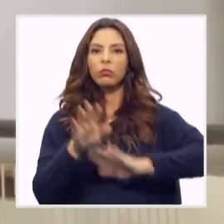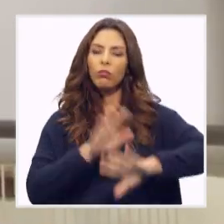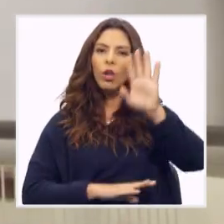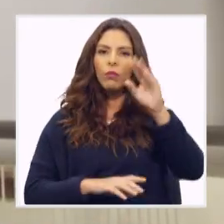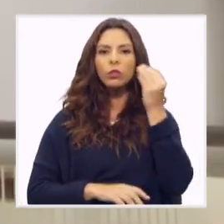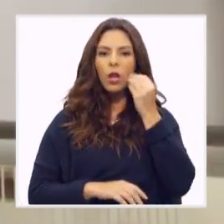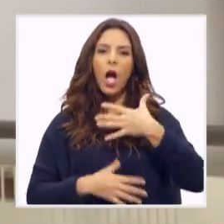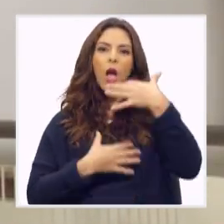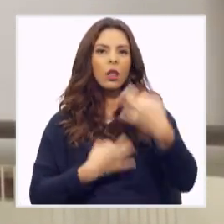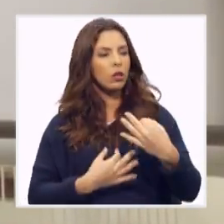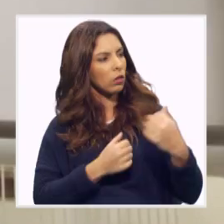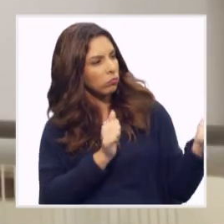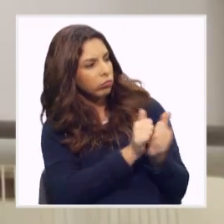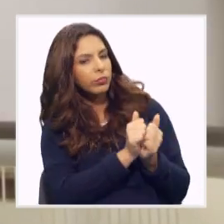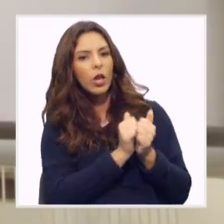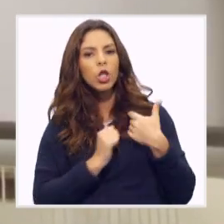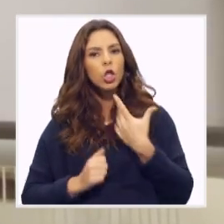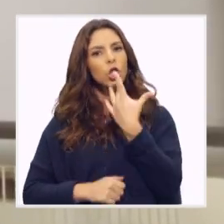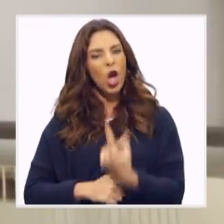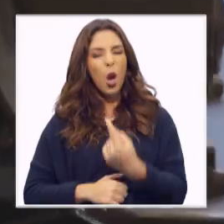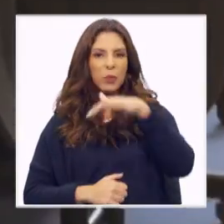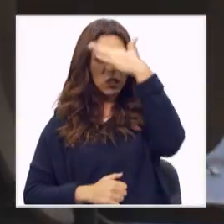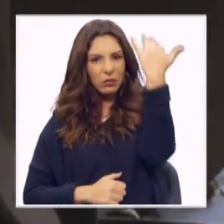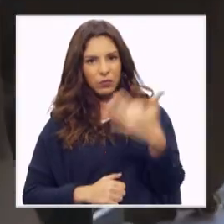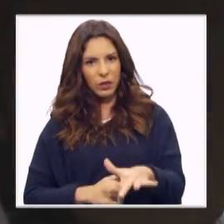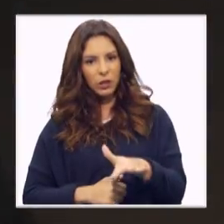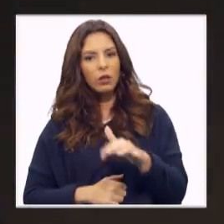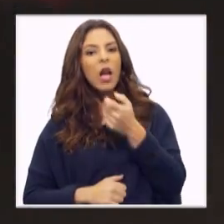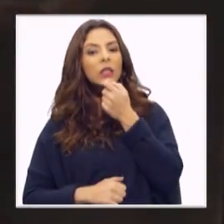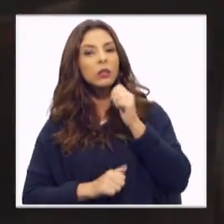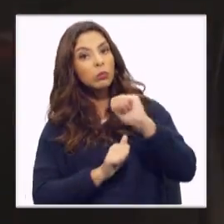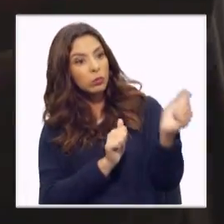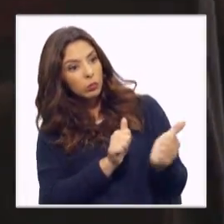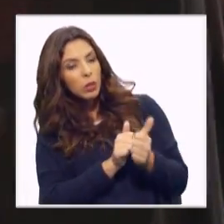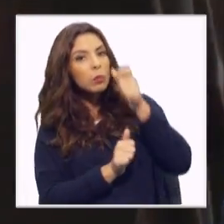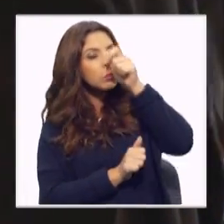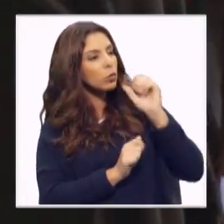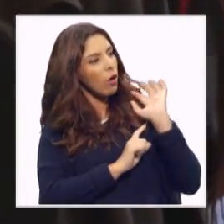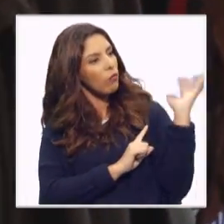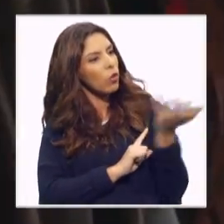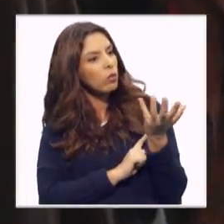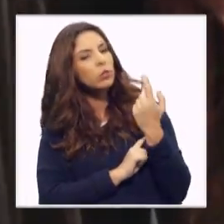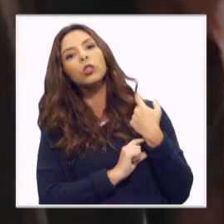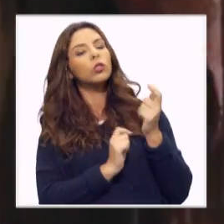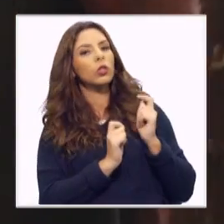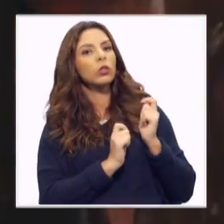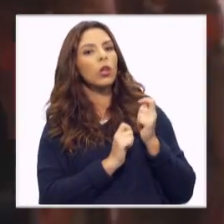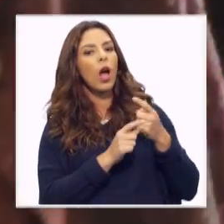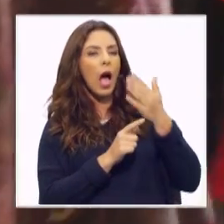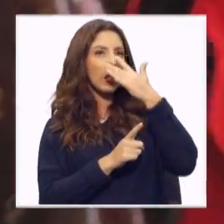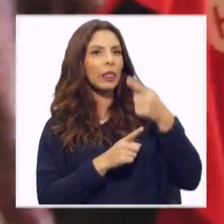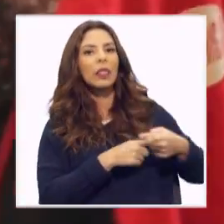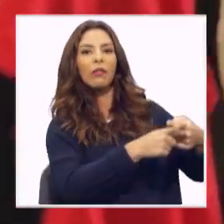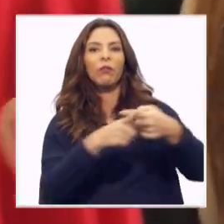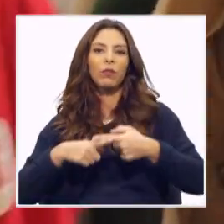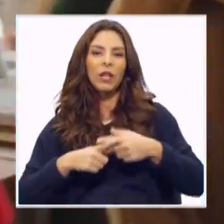fazê-lo com outras pessoas que acreditam igualmente. Começar sozinho é sempre mais difícil. Se começarmos com pessoas à nossa volta, distribuímos